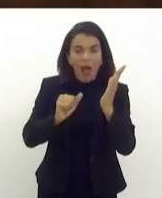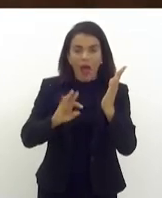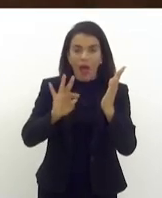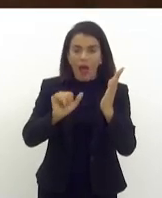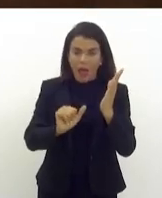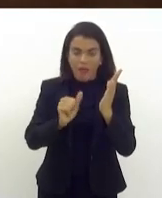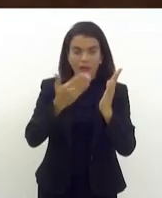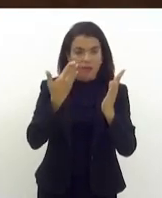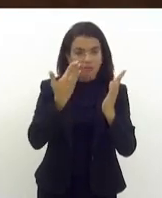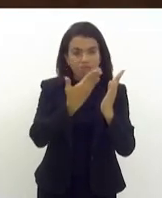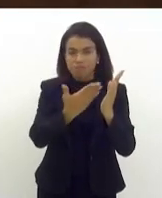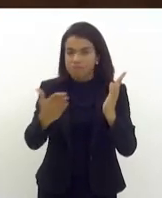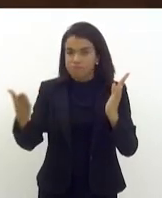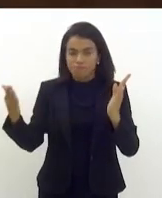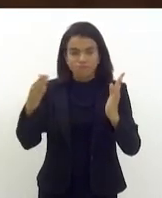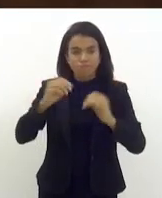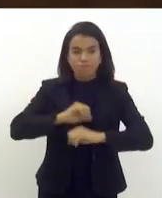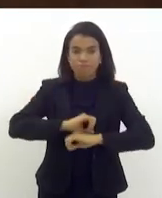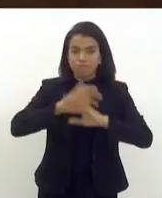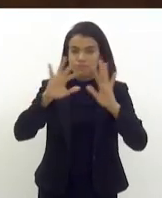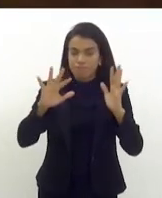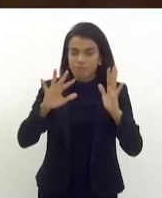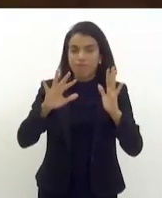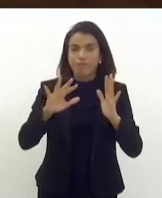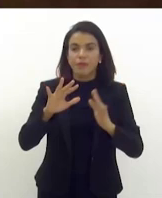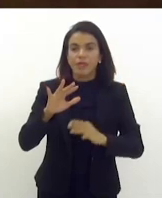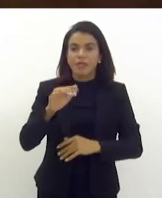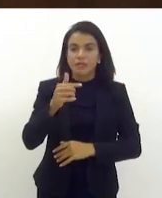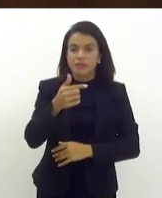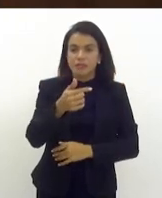ata reflete com exatidão o ocorrido na